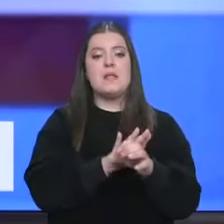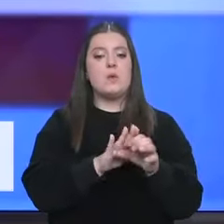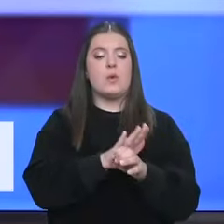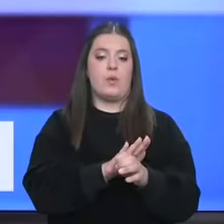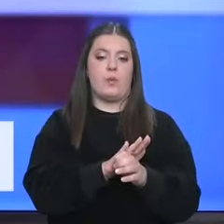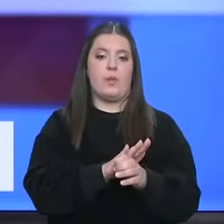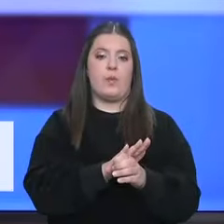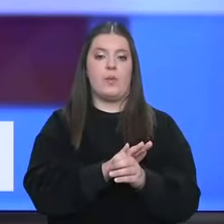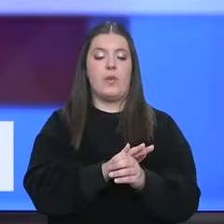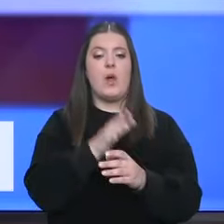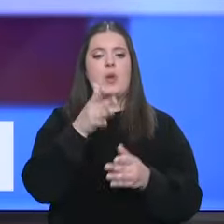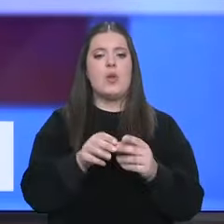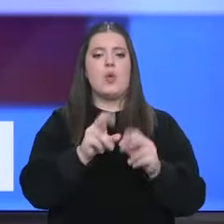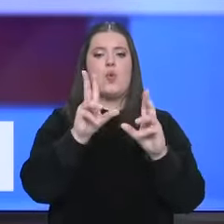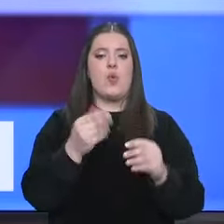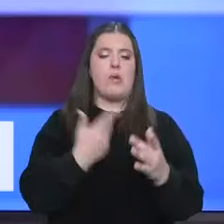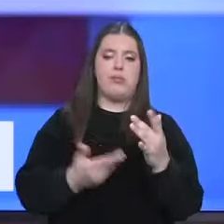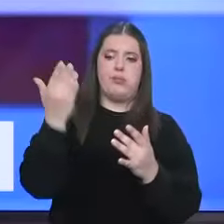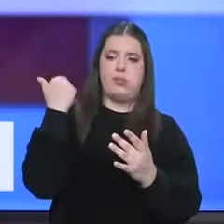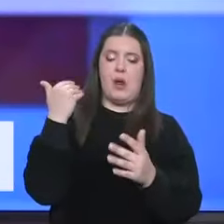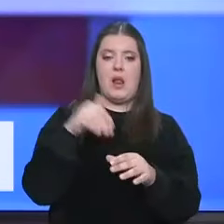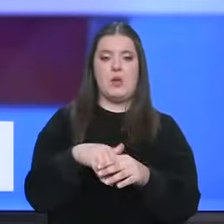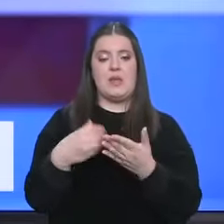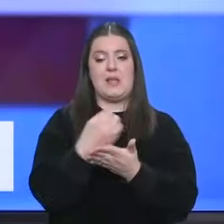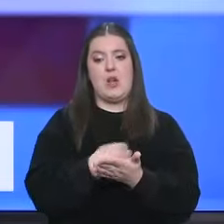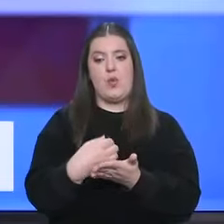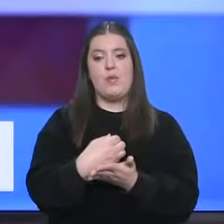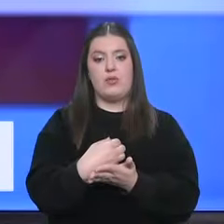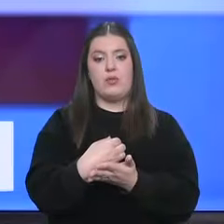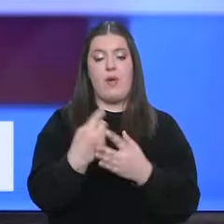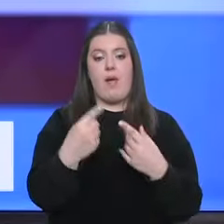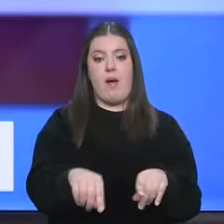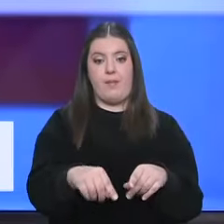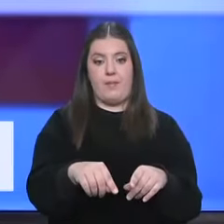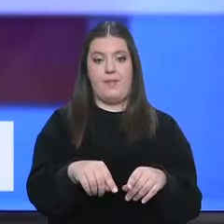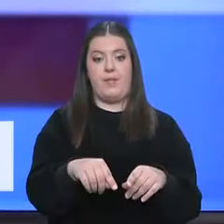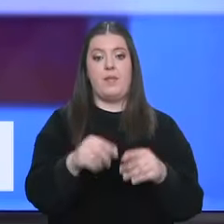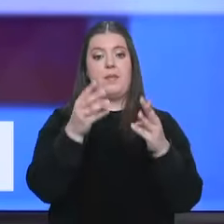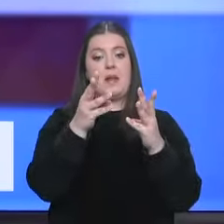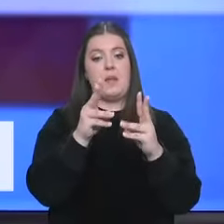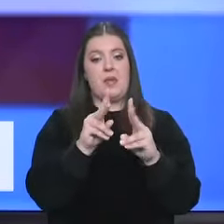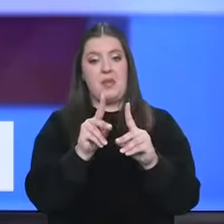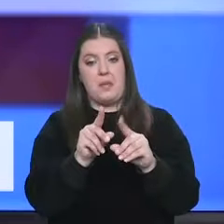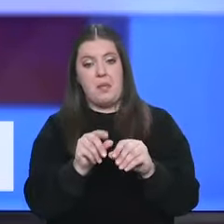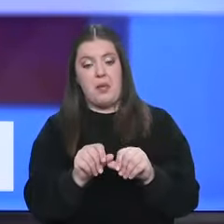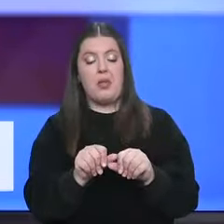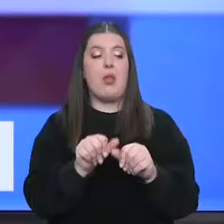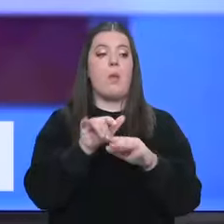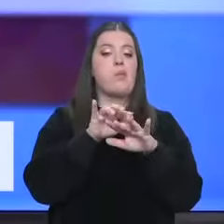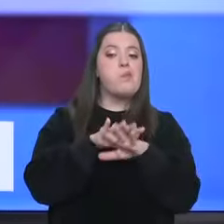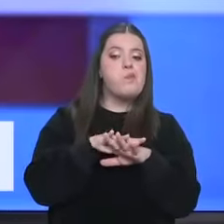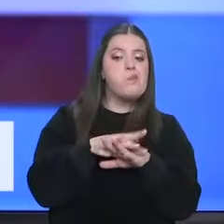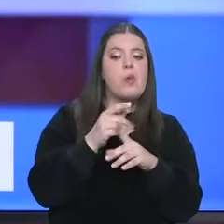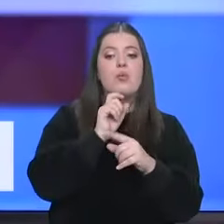tinha ocorrido em eleições nenhumas é que há matematicamente e até mais do que matematicamente a